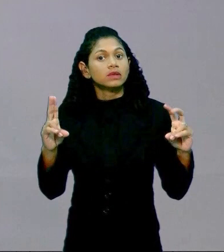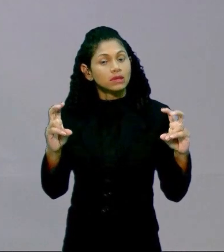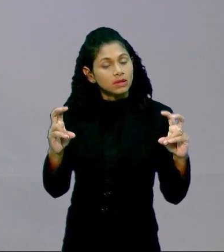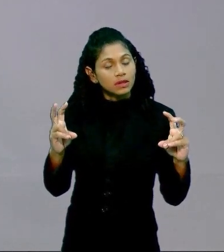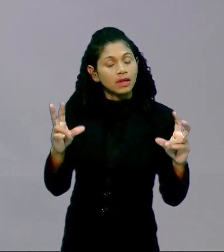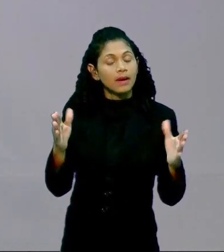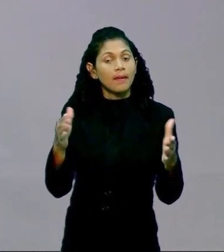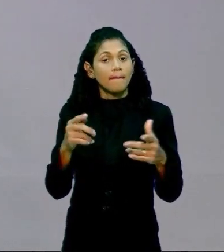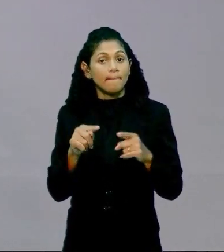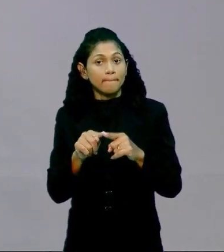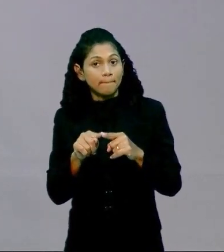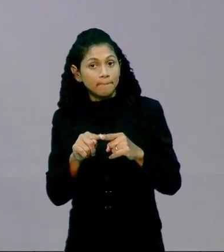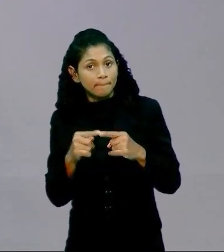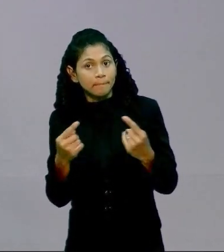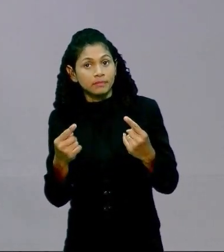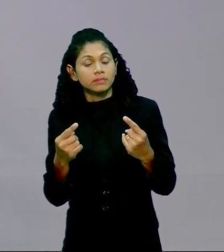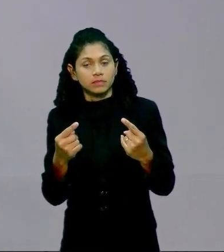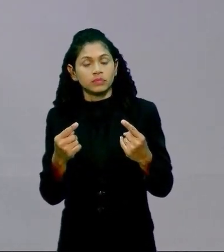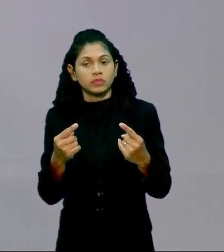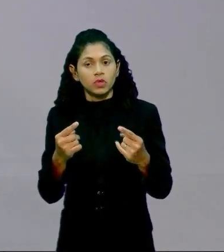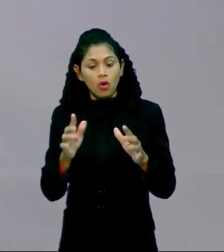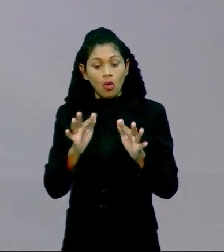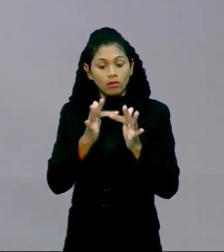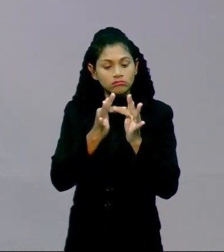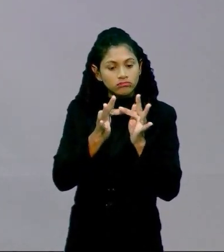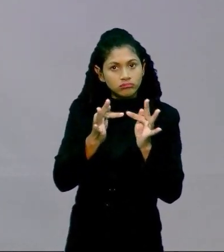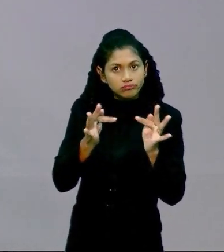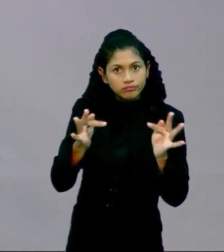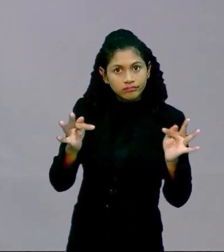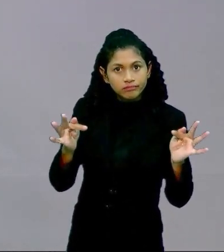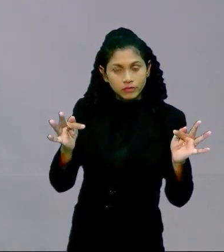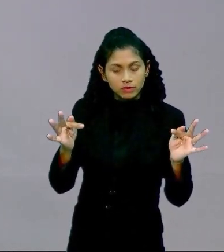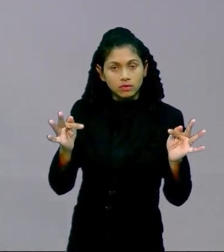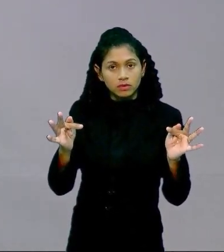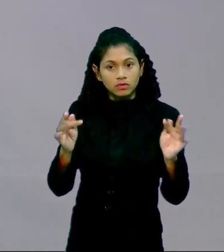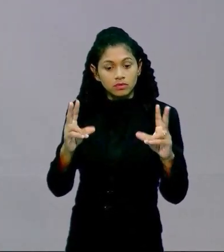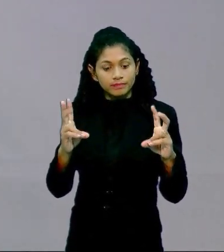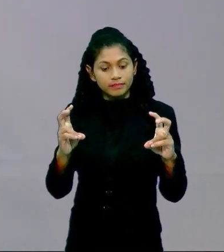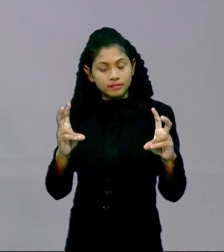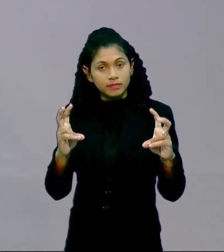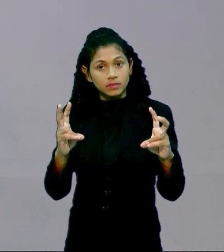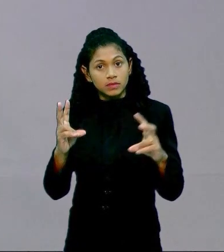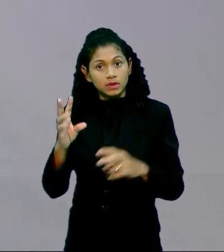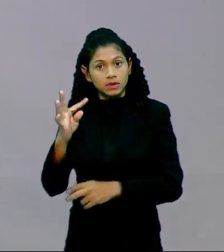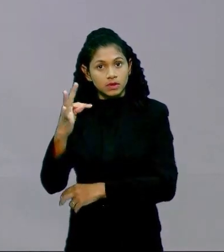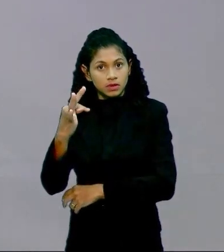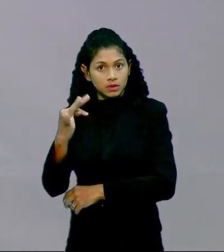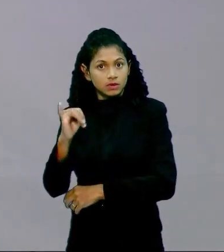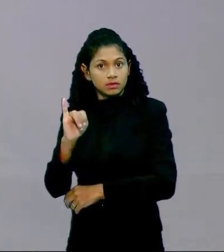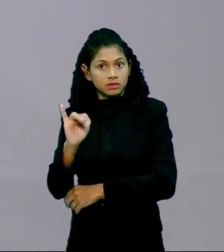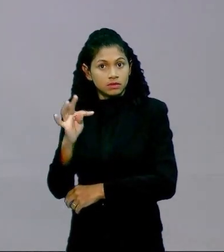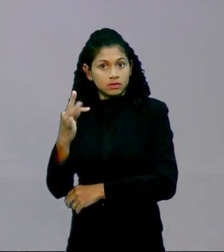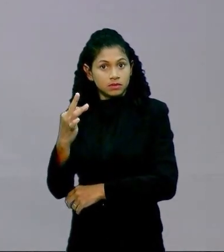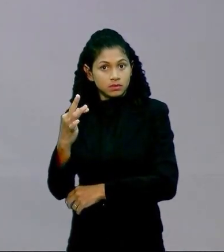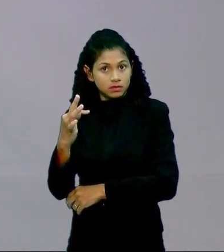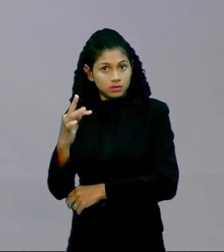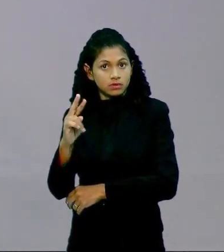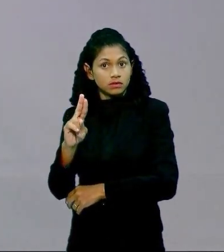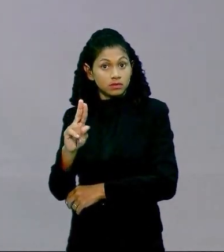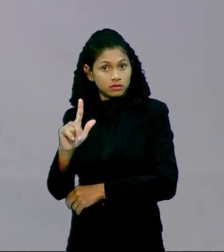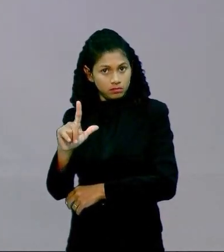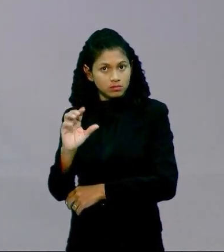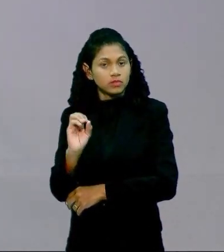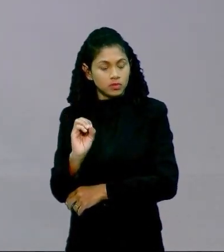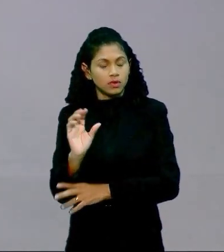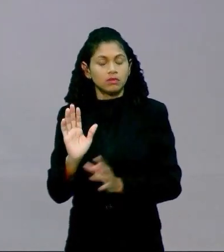falar. Então, galerinha, é claro, bem de início, né, a gente aprende isso na escola, lá nos anos iniciais do fundamental,